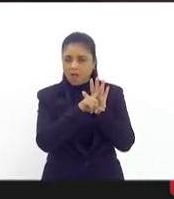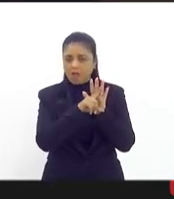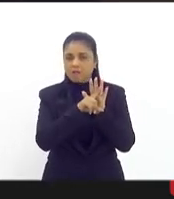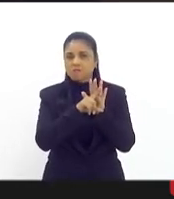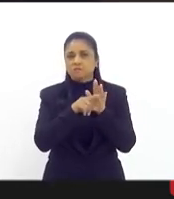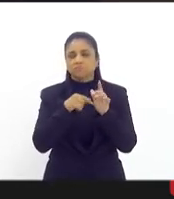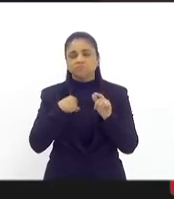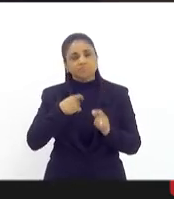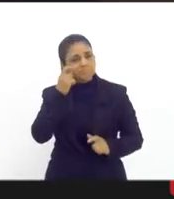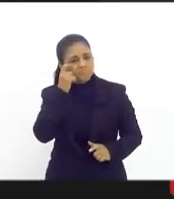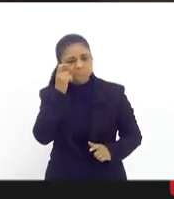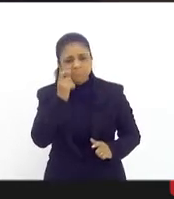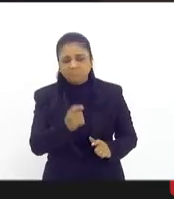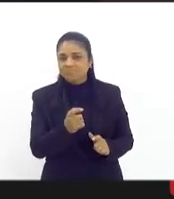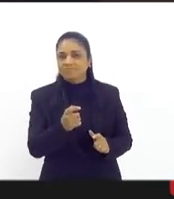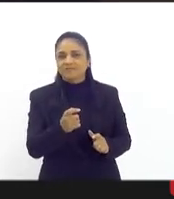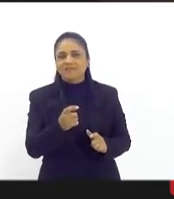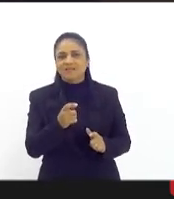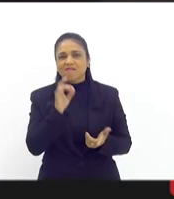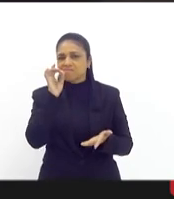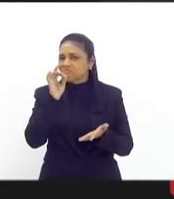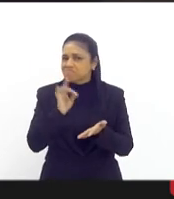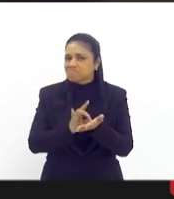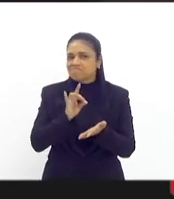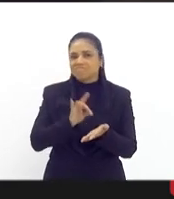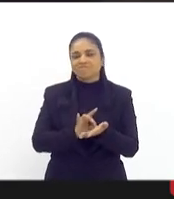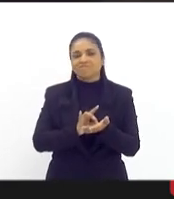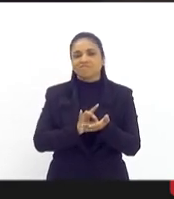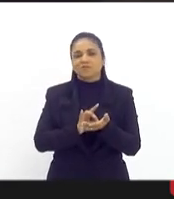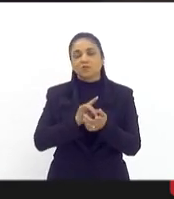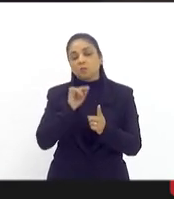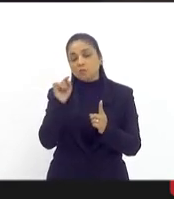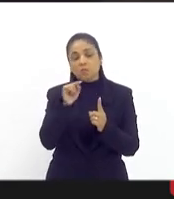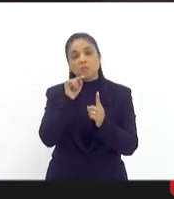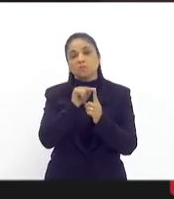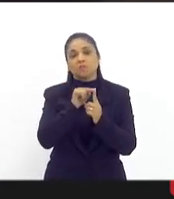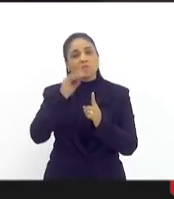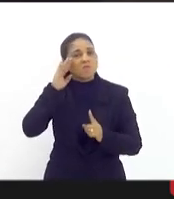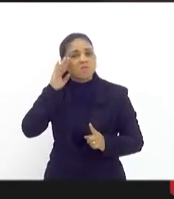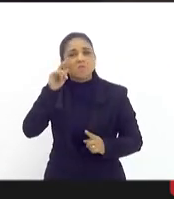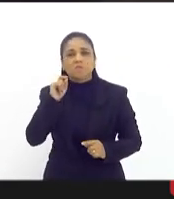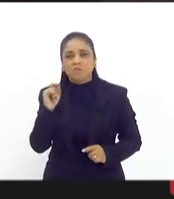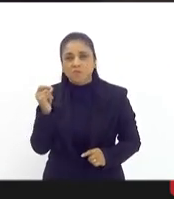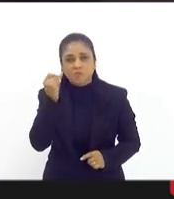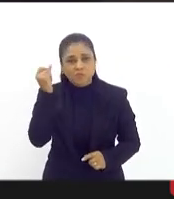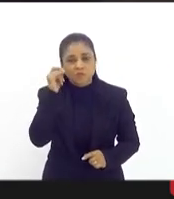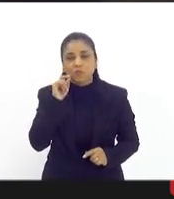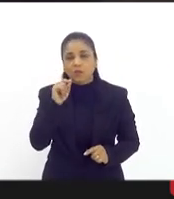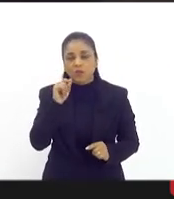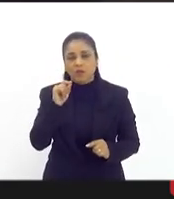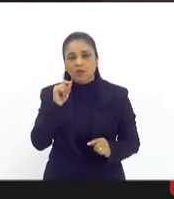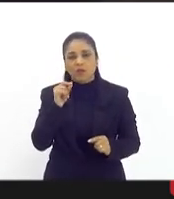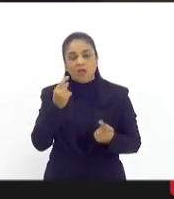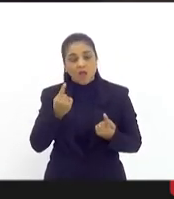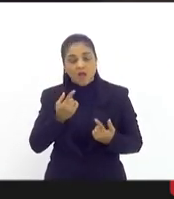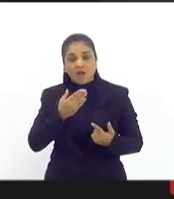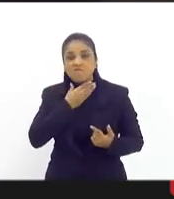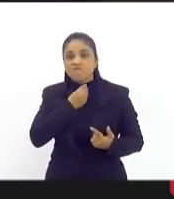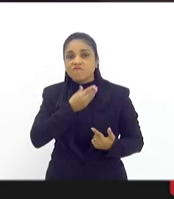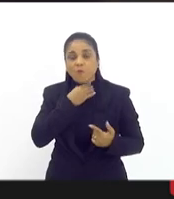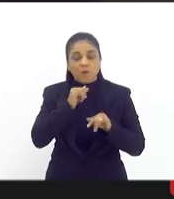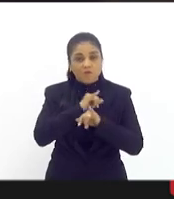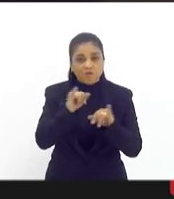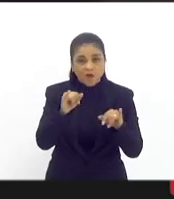eu acho ele muito interessante porque ele realmente atinge aquilo que eu acho que é mais importante dentro de todo esse combate às fake news, à desinformação, que é realmente